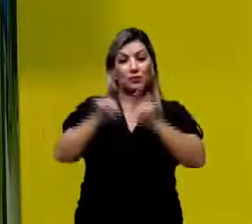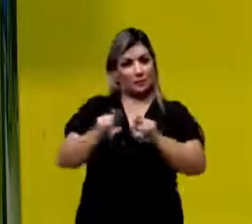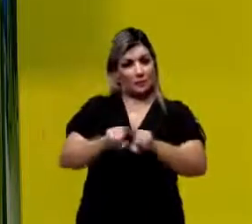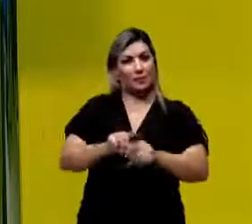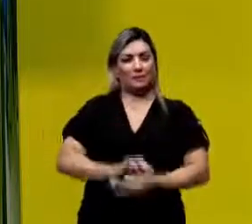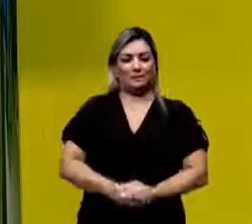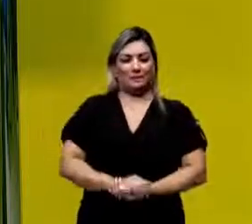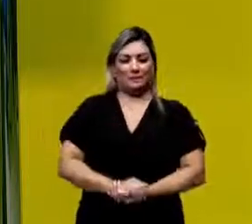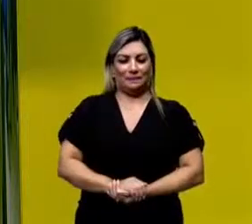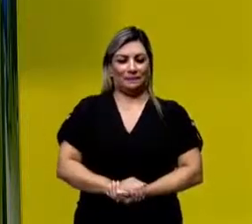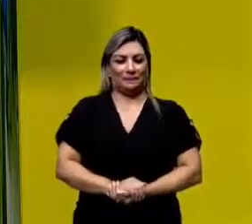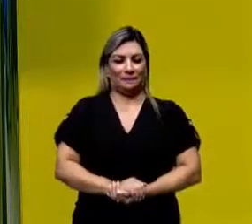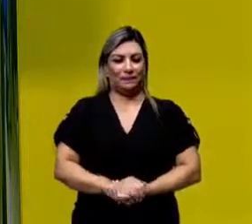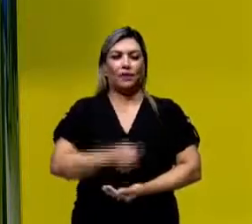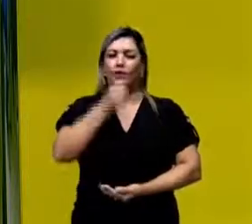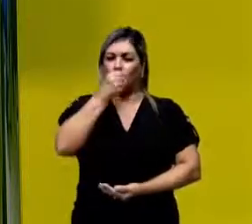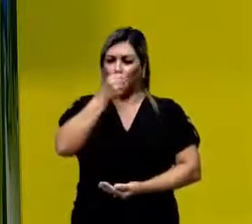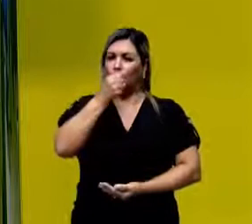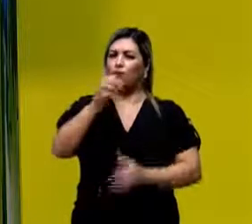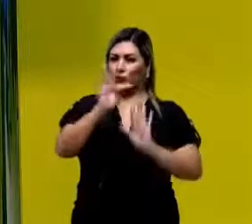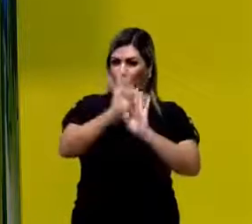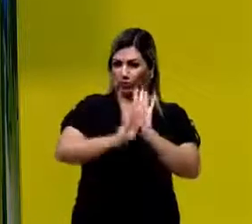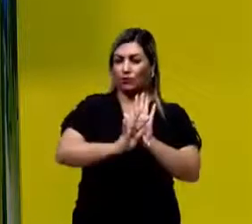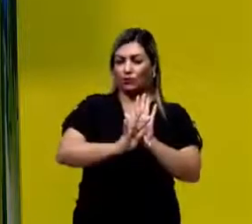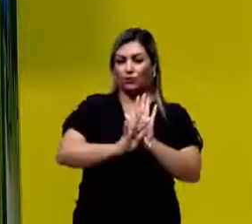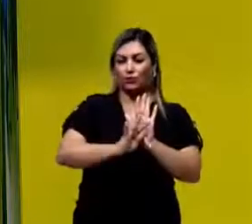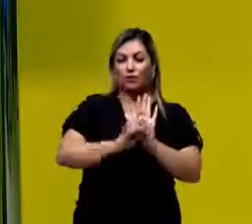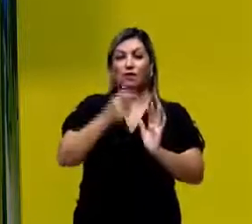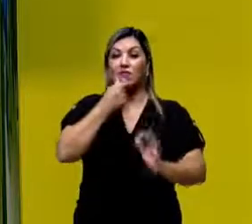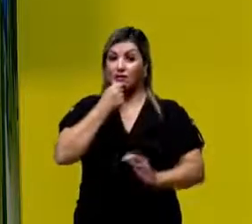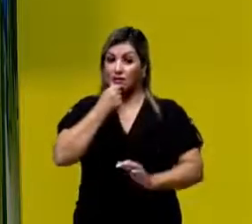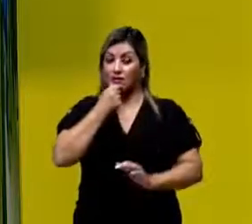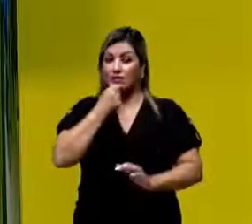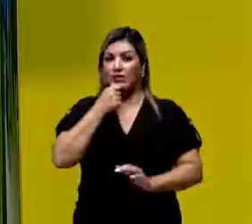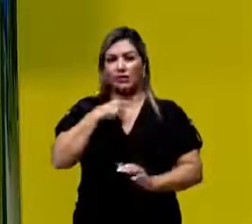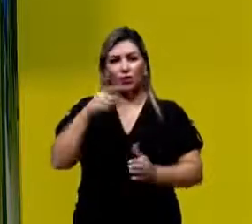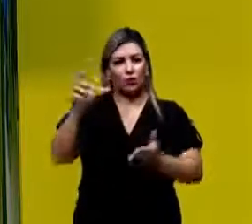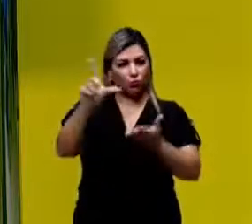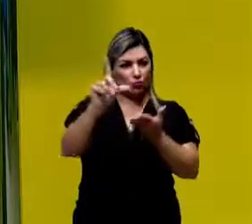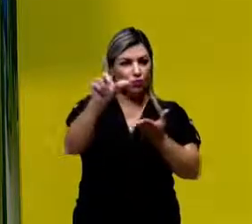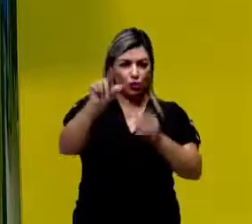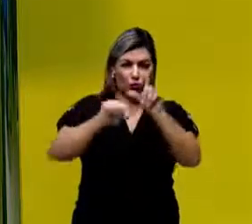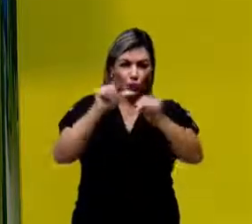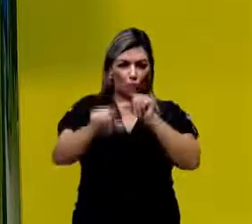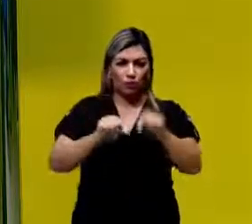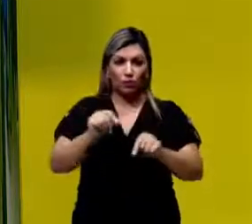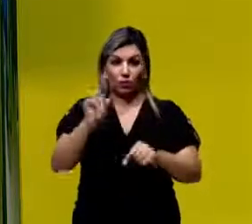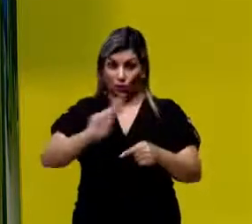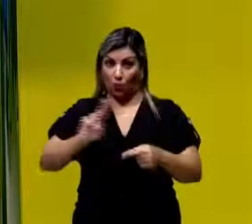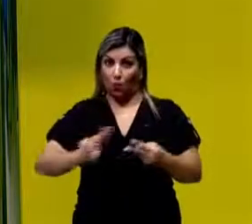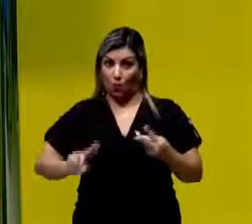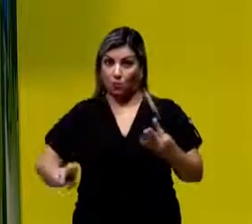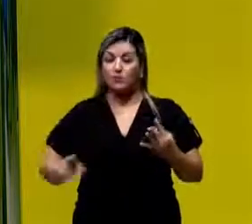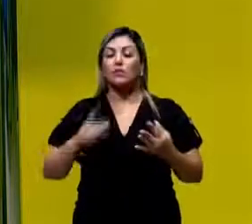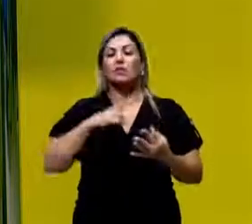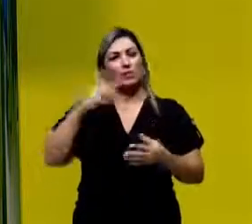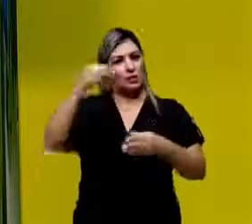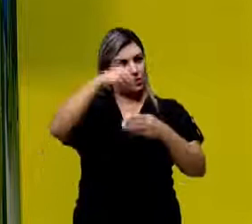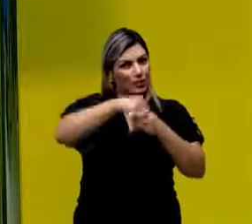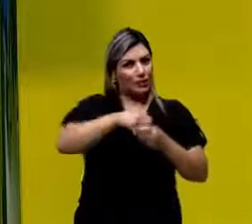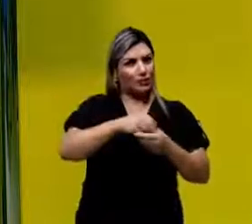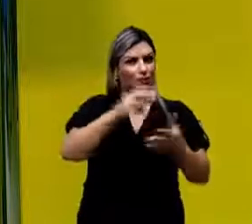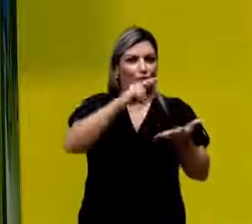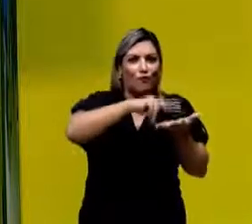os nossos textos jornalisticos em inglês eu peguei assim Alguns alguns nomes né que fazem